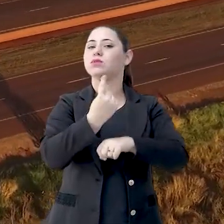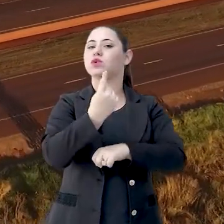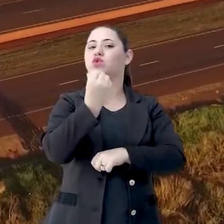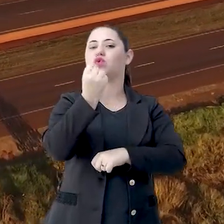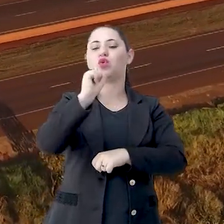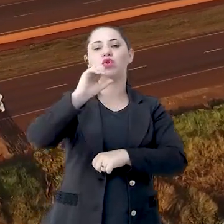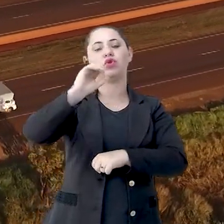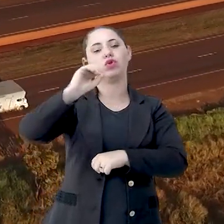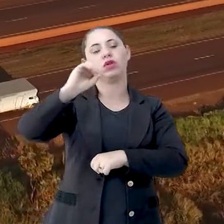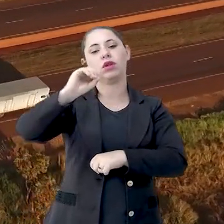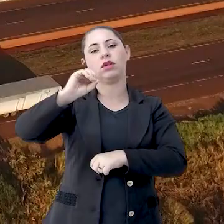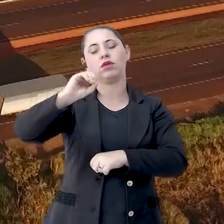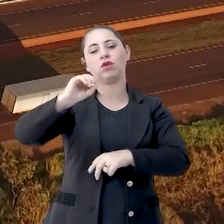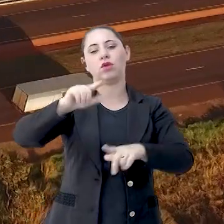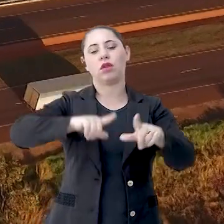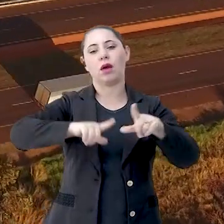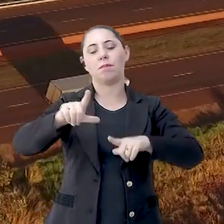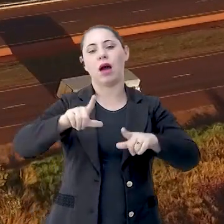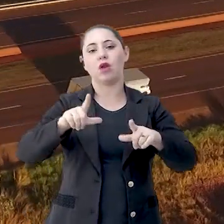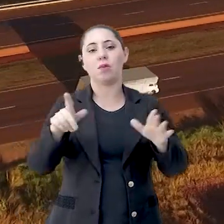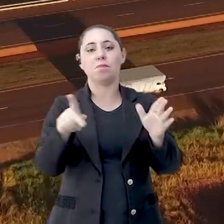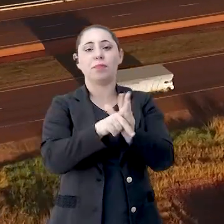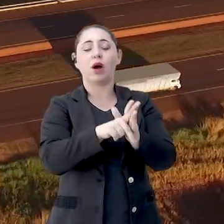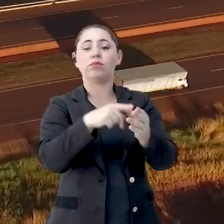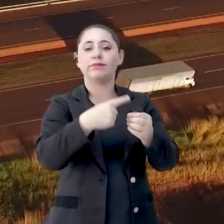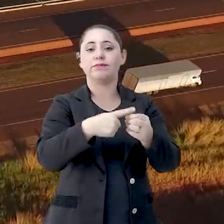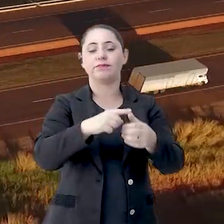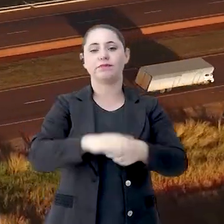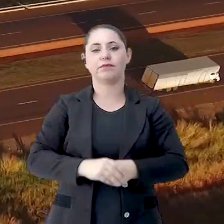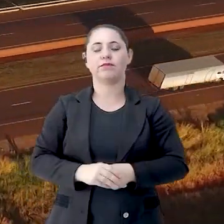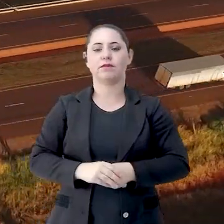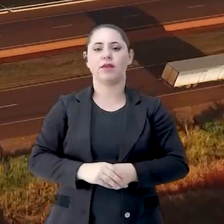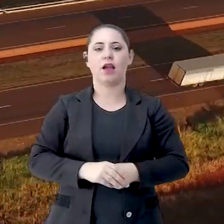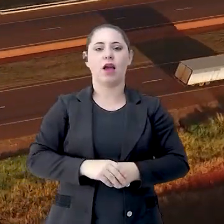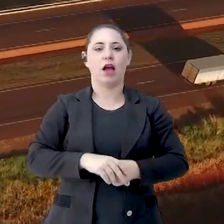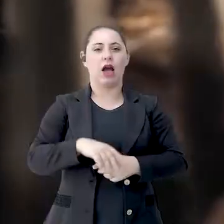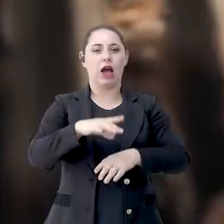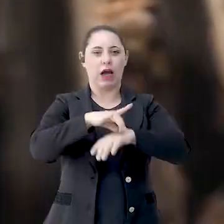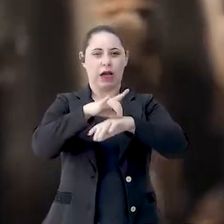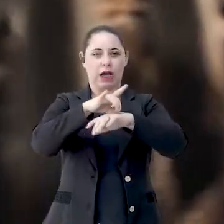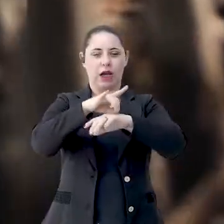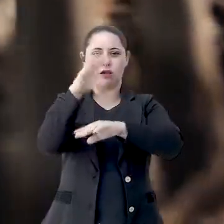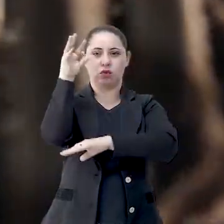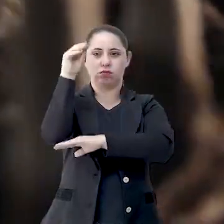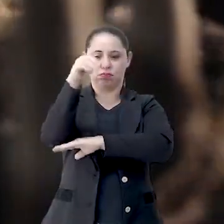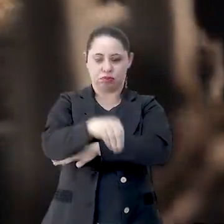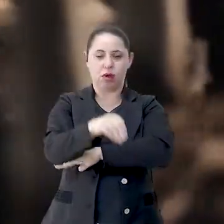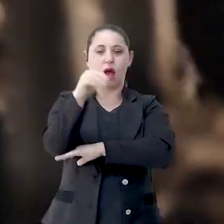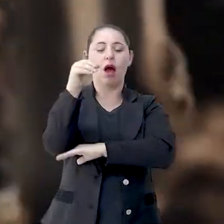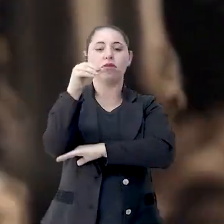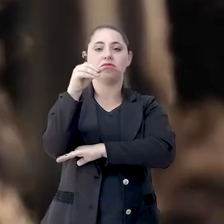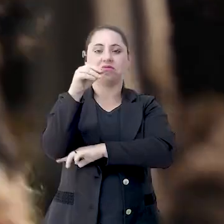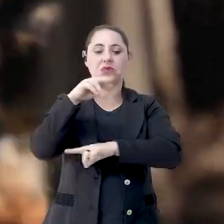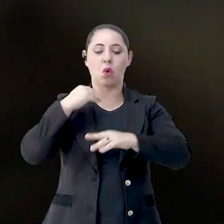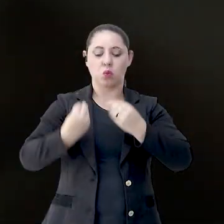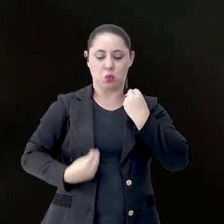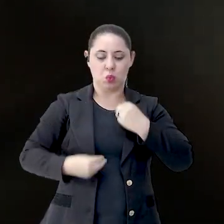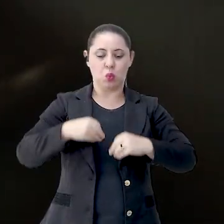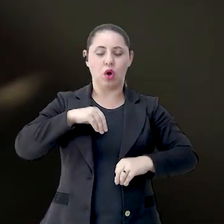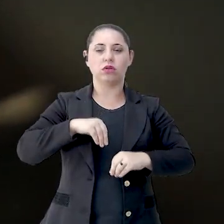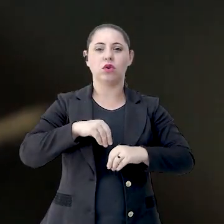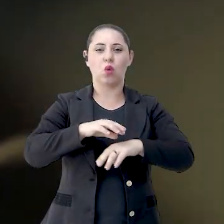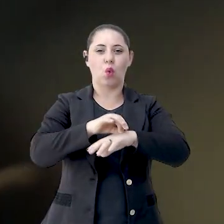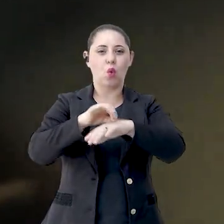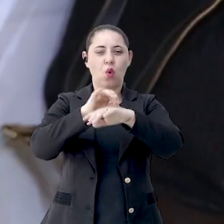instalou, gerando mais de 1.800 empregos diretos para o município. A carne de avestruz, por sua vez, é